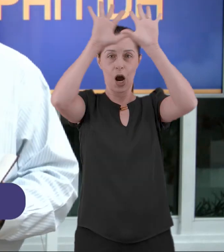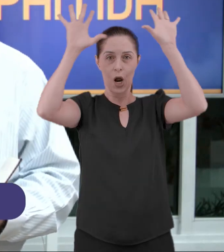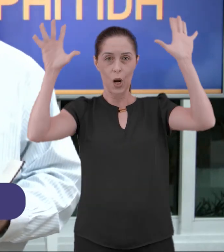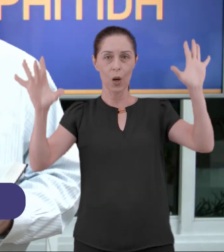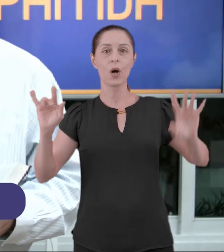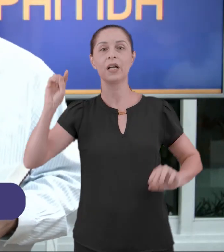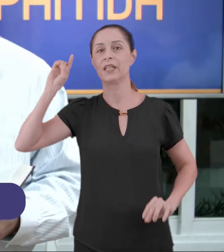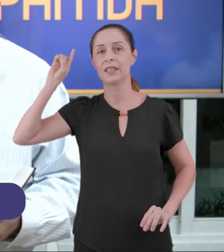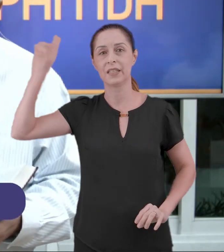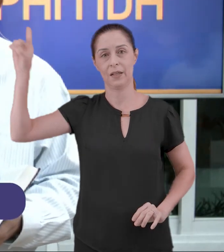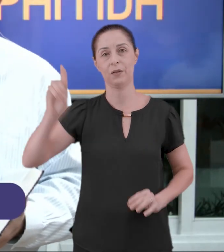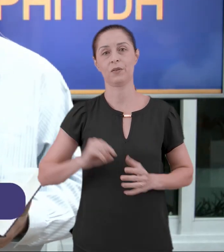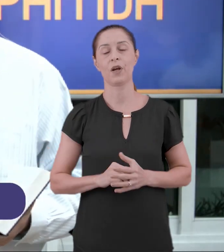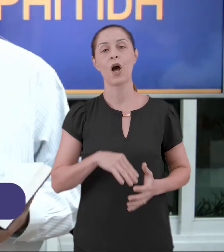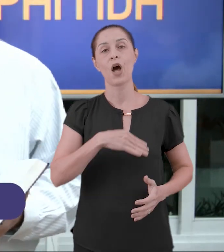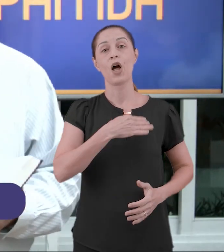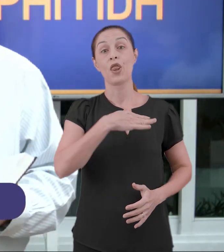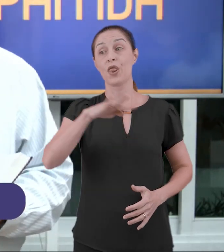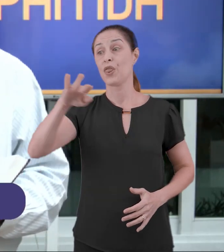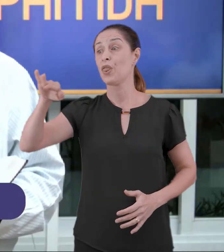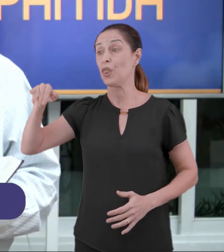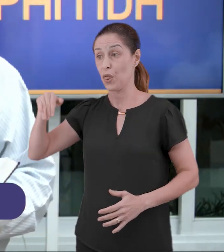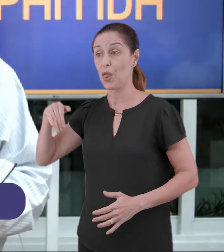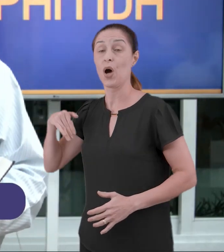Então, nós precisamos